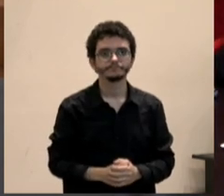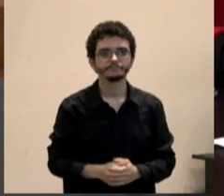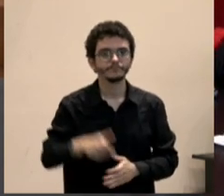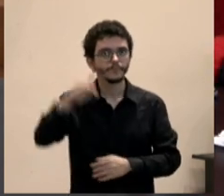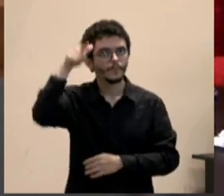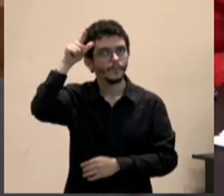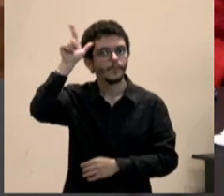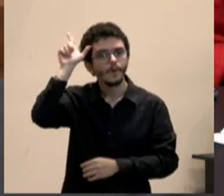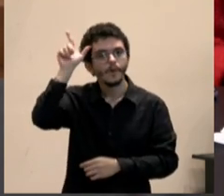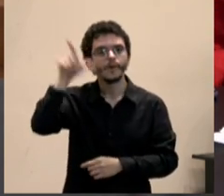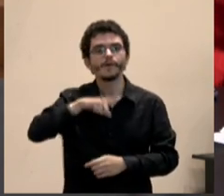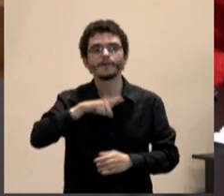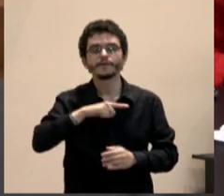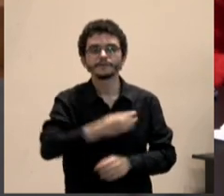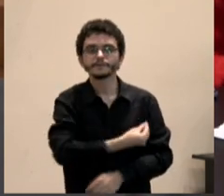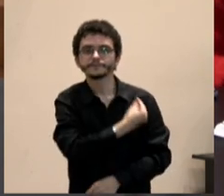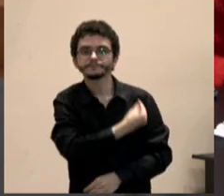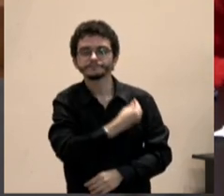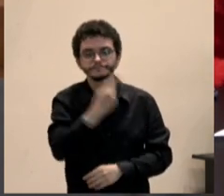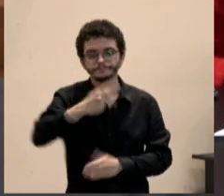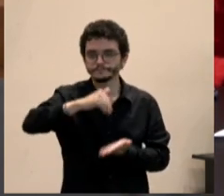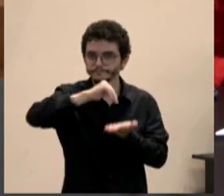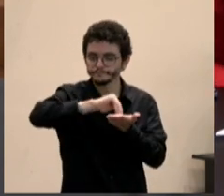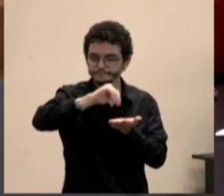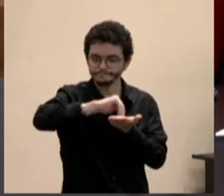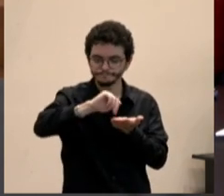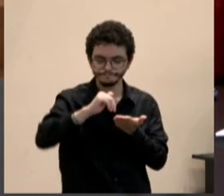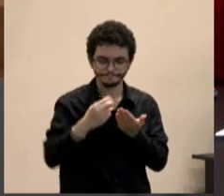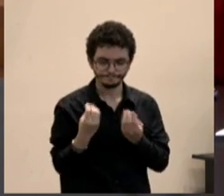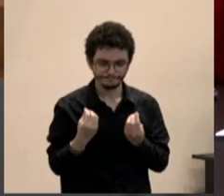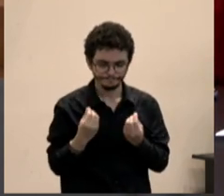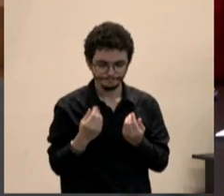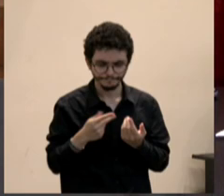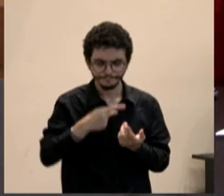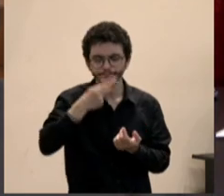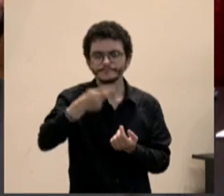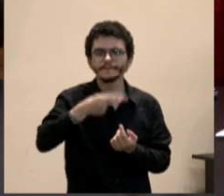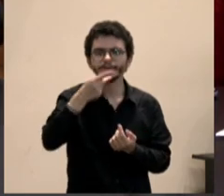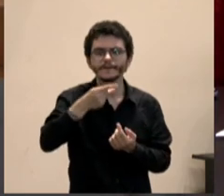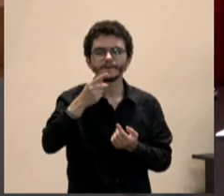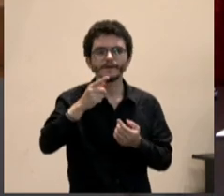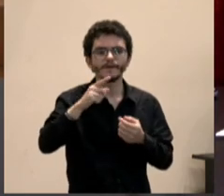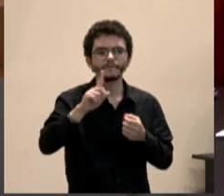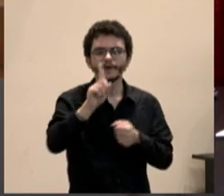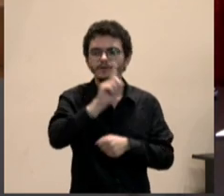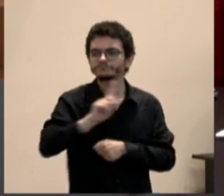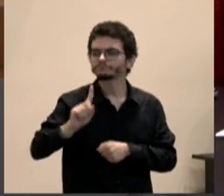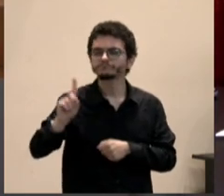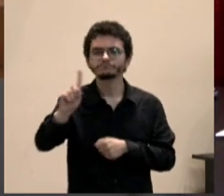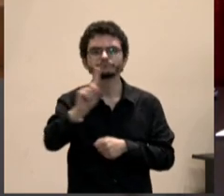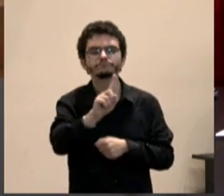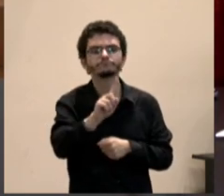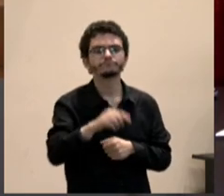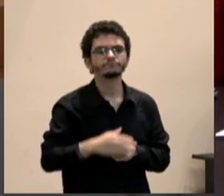Ontem nós tivemos aqui a presença da secretária, que disse que ia sair daqui para construir.